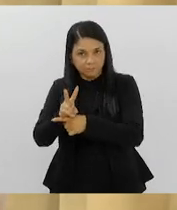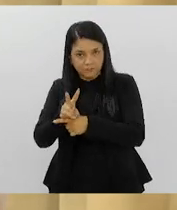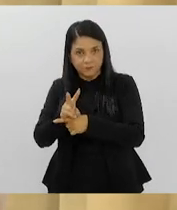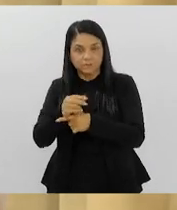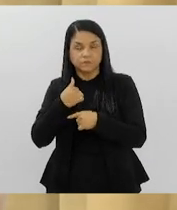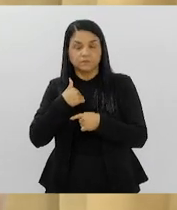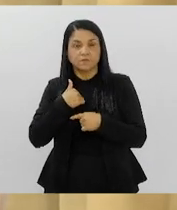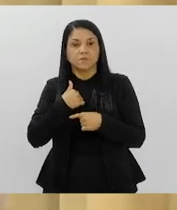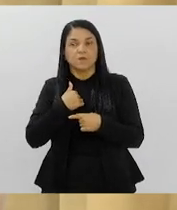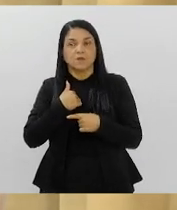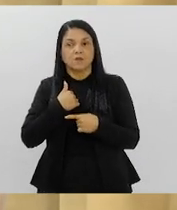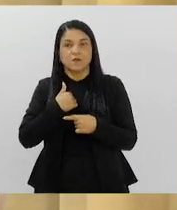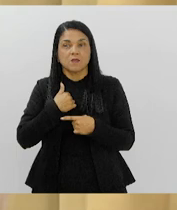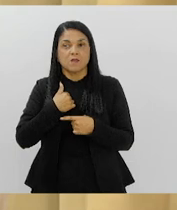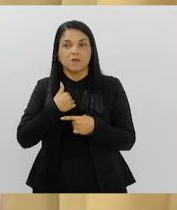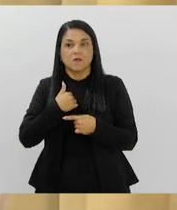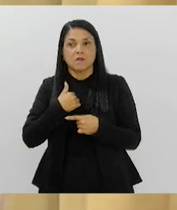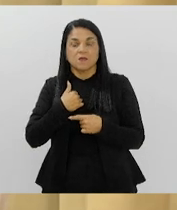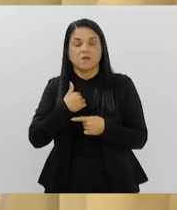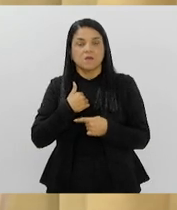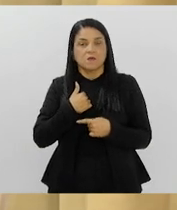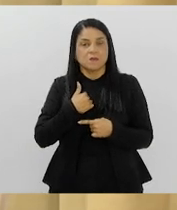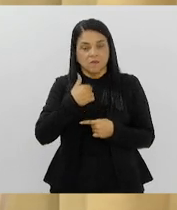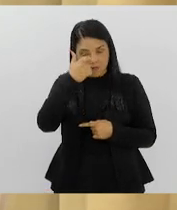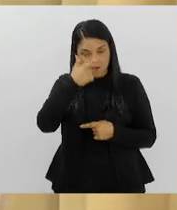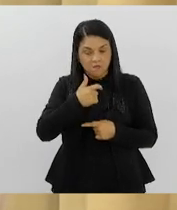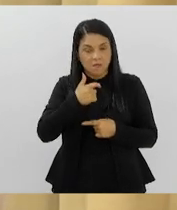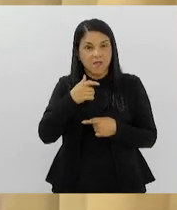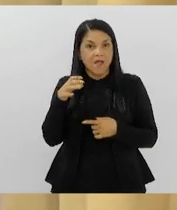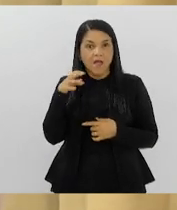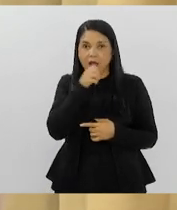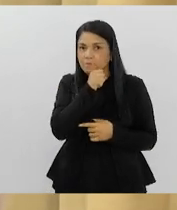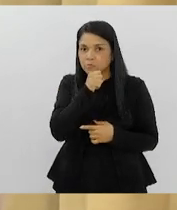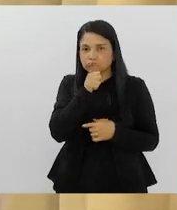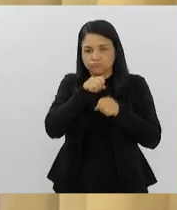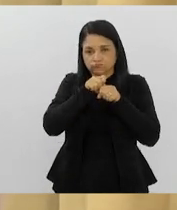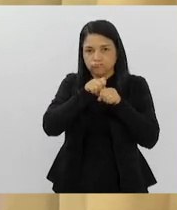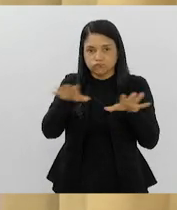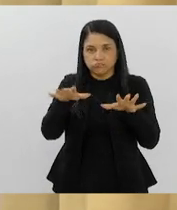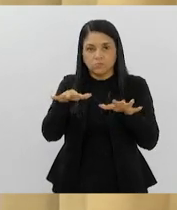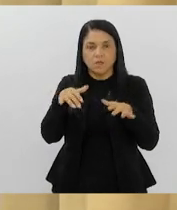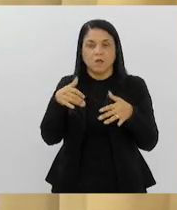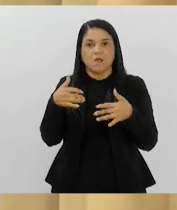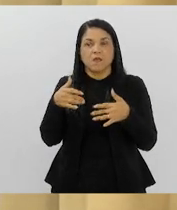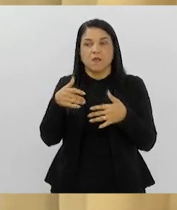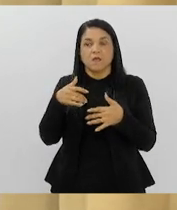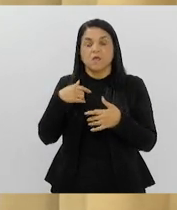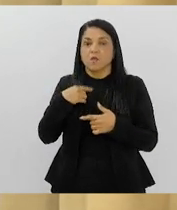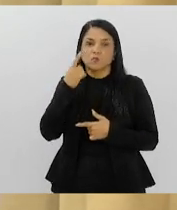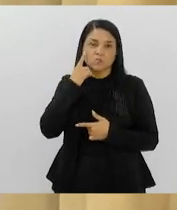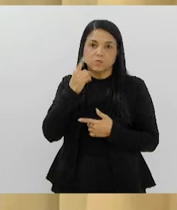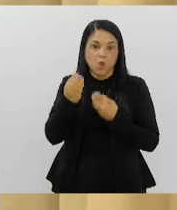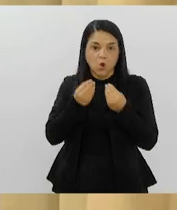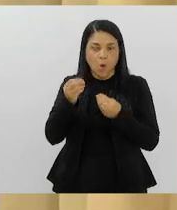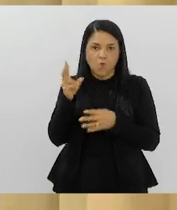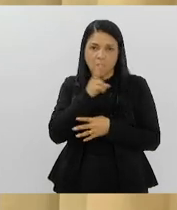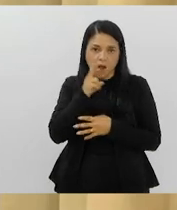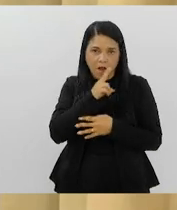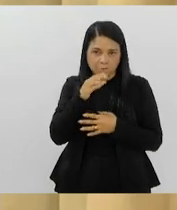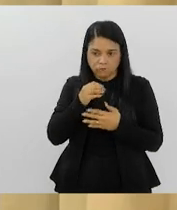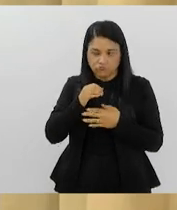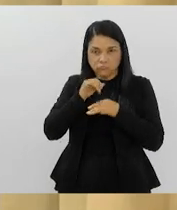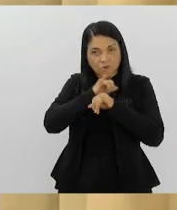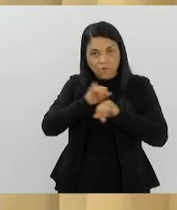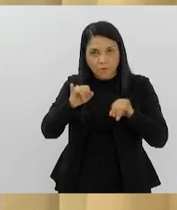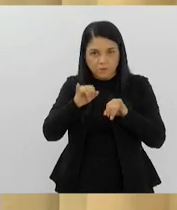eu chego com uma velocidade impressionante. Eu não sei a velocidade que chega na agência de inteligência, mas depois